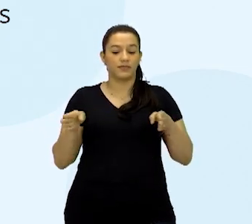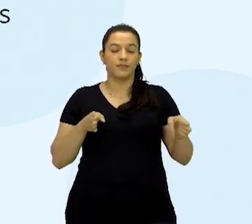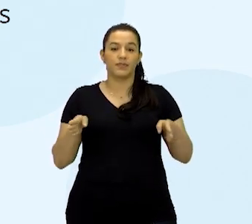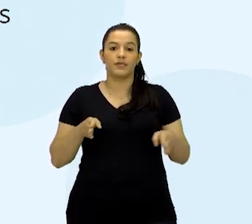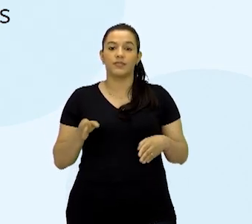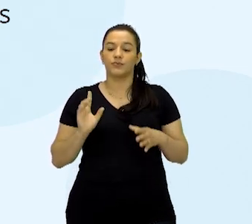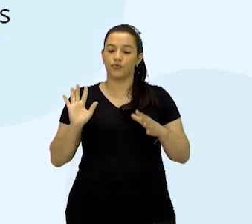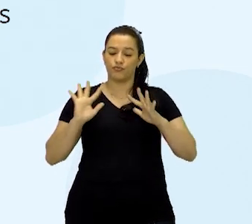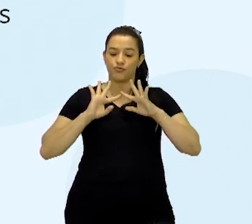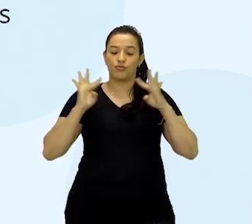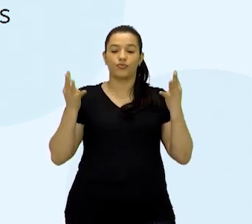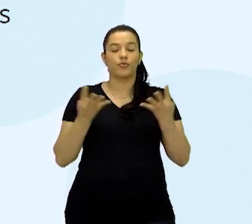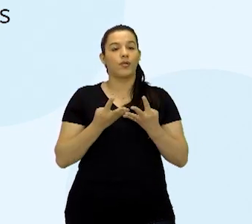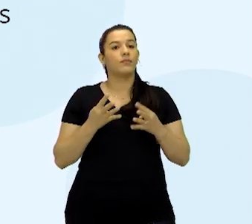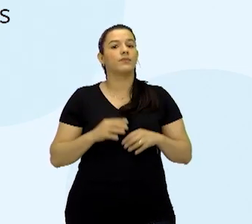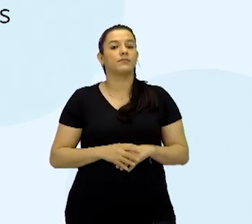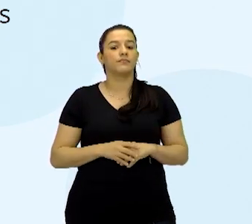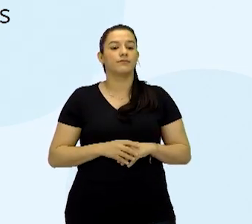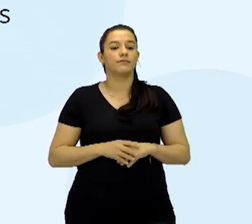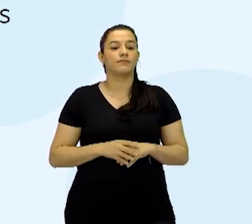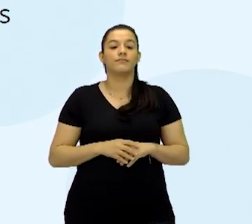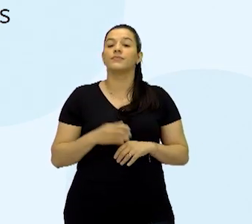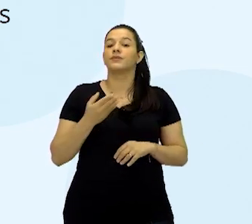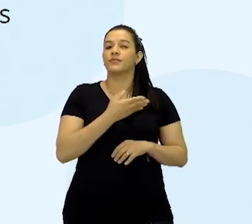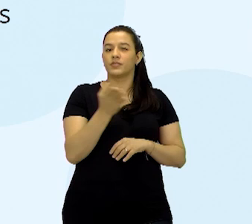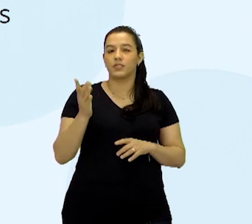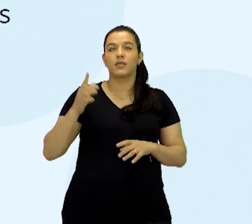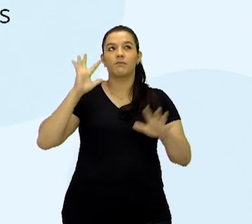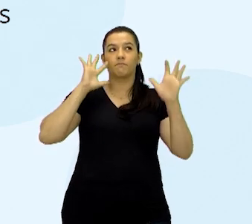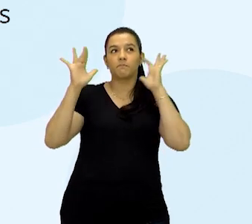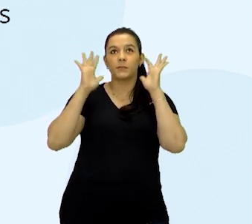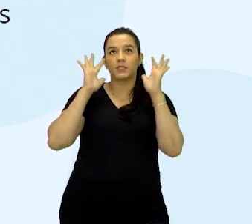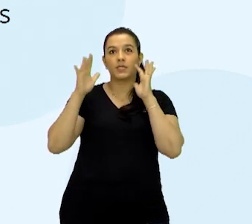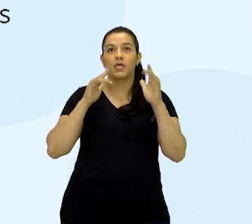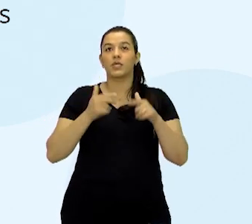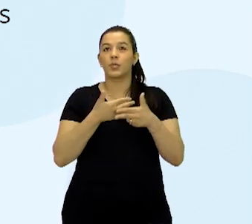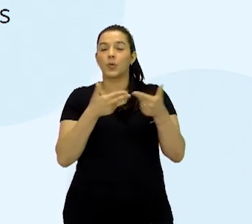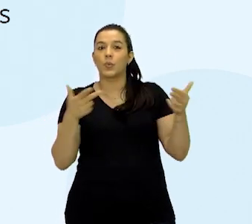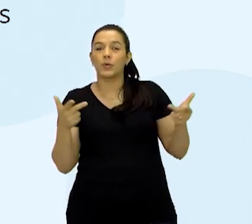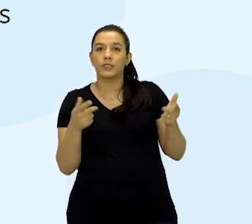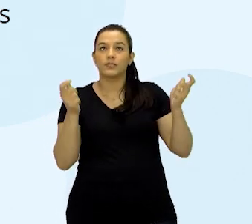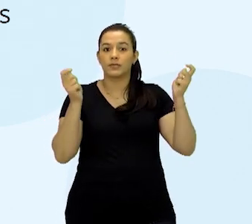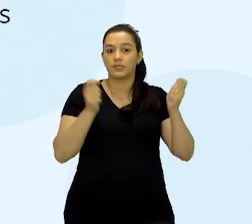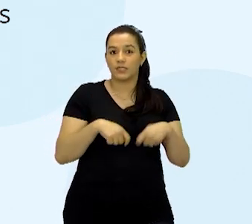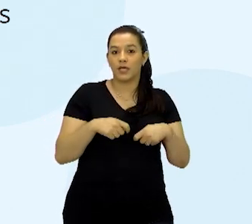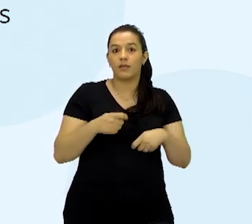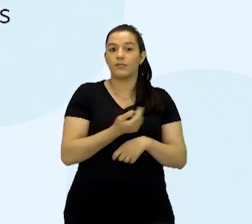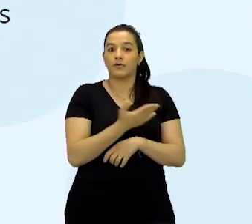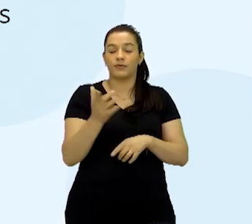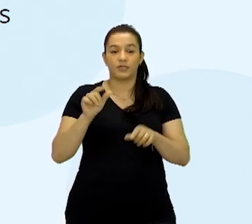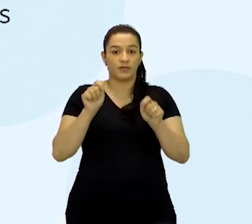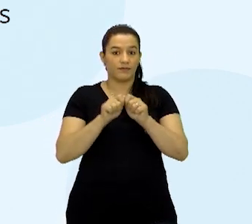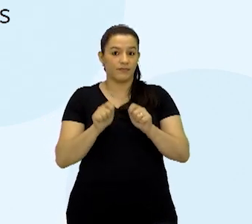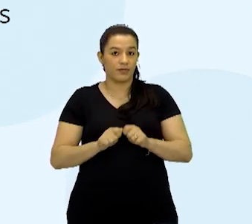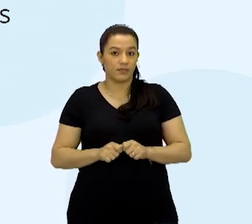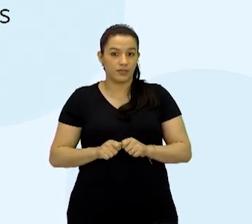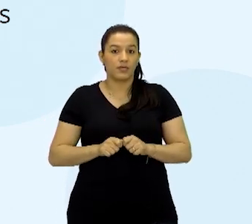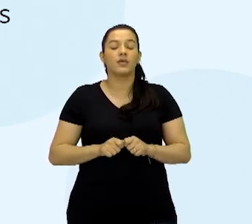de isolamento social? Será que você consegue pensar em ações em que você exercitou